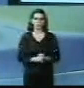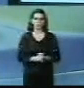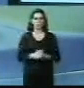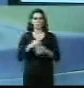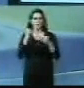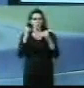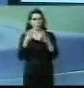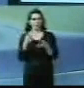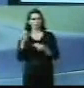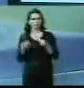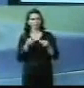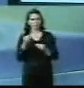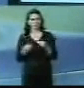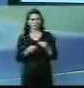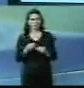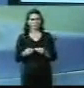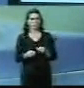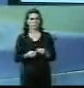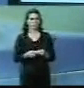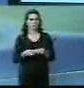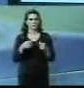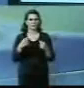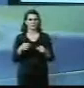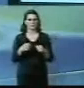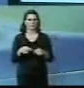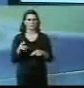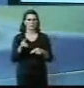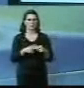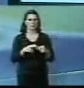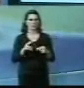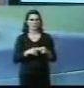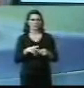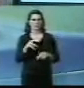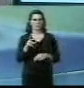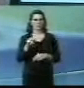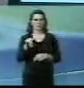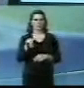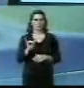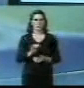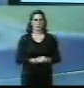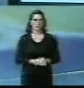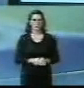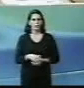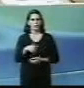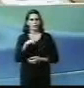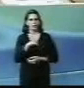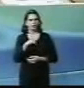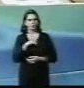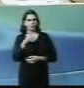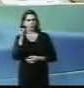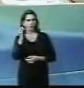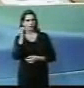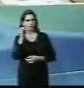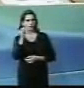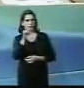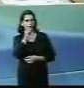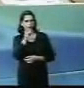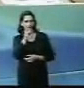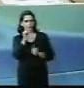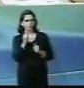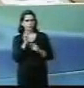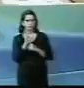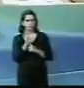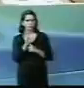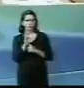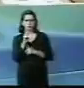comentando sobre situações em que são desejáveis a gente utilizar um proxy. Evandro, tem algum exemplo de proxy que a gente pode passar para o pessoal? Temos